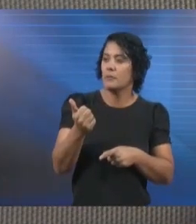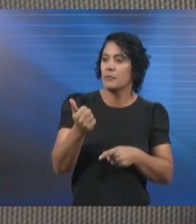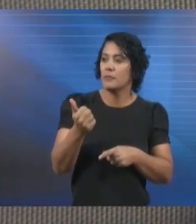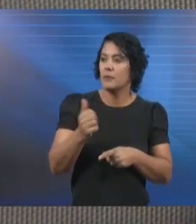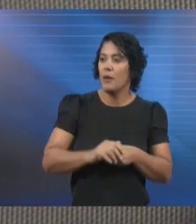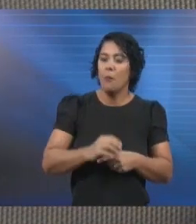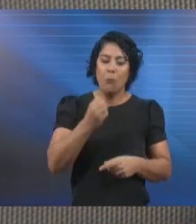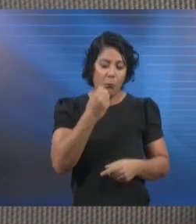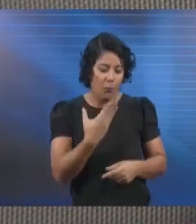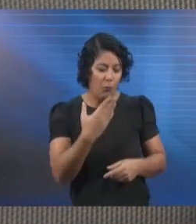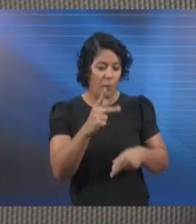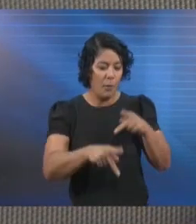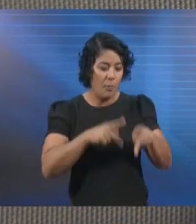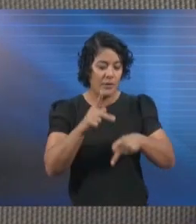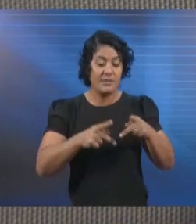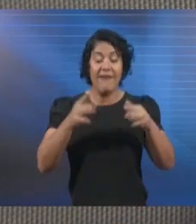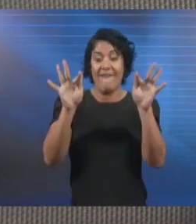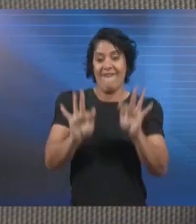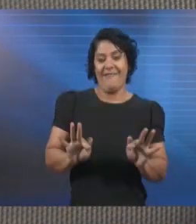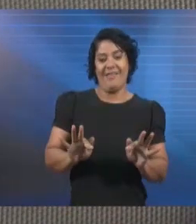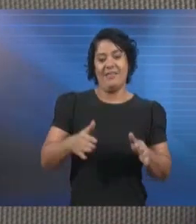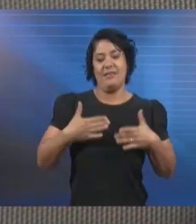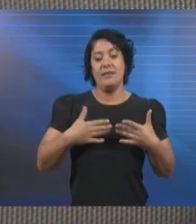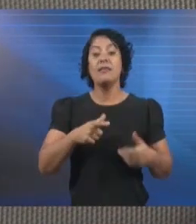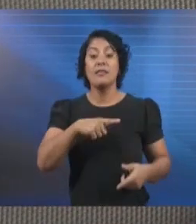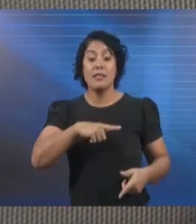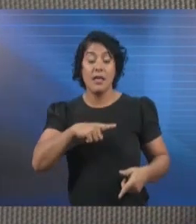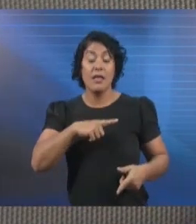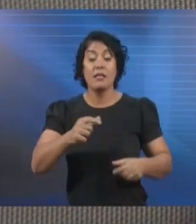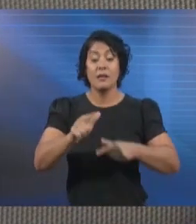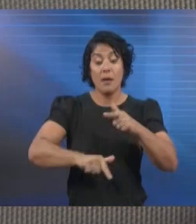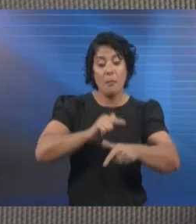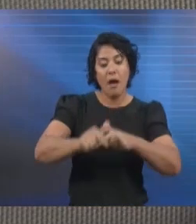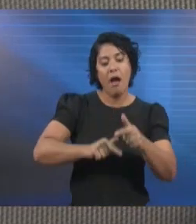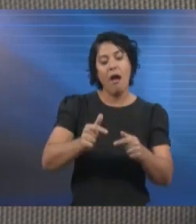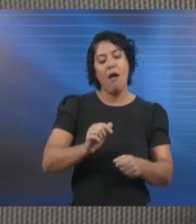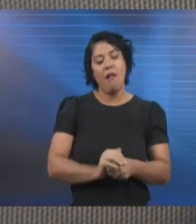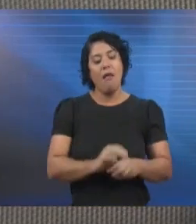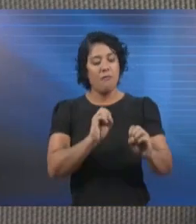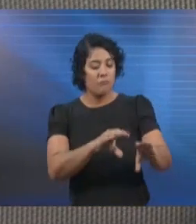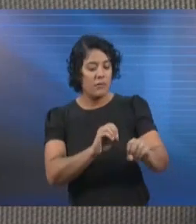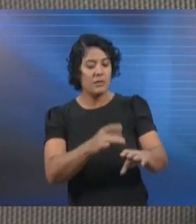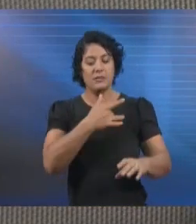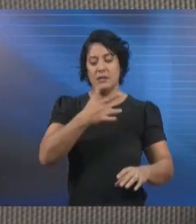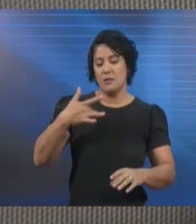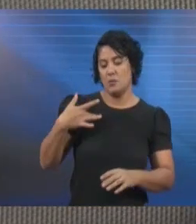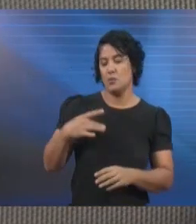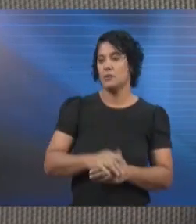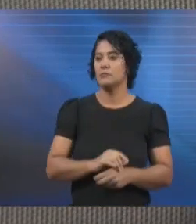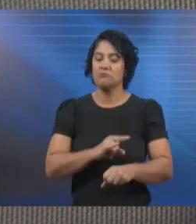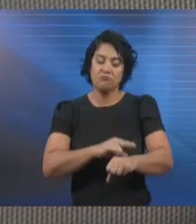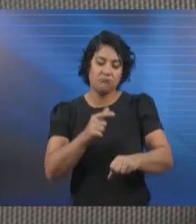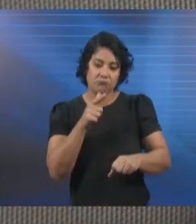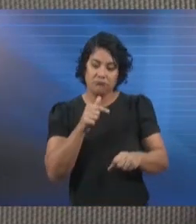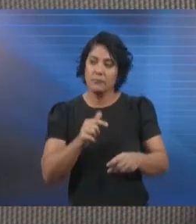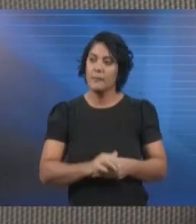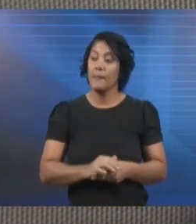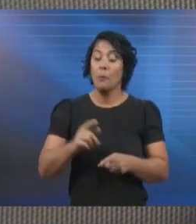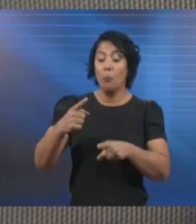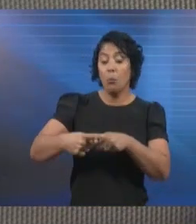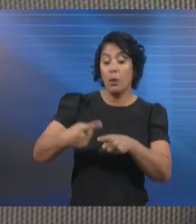exitoso o povo é tão feliz o povo é empregado o povo tem educação tem saúde tem saneamento sabe por porque o